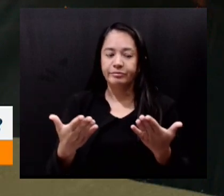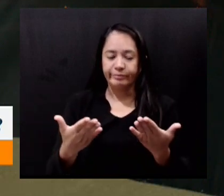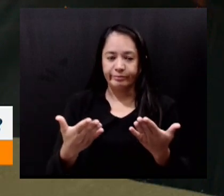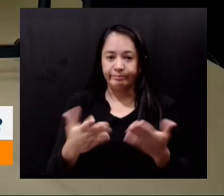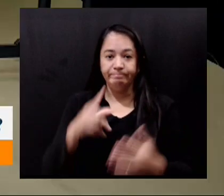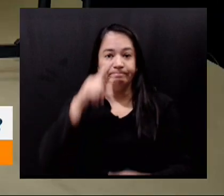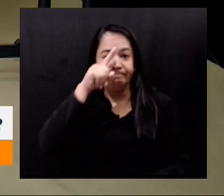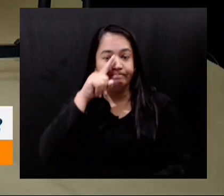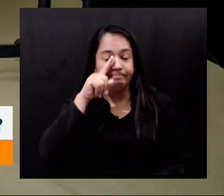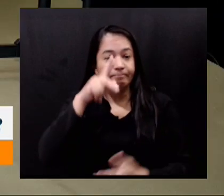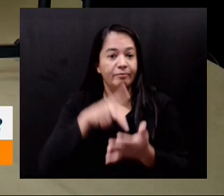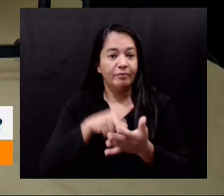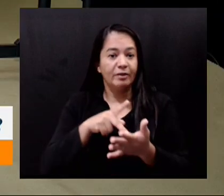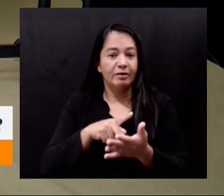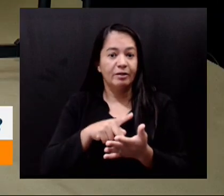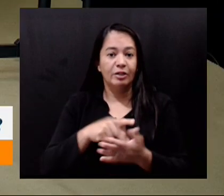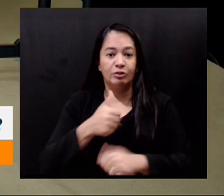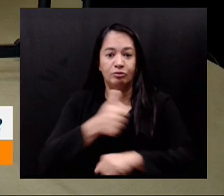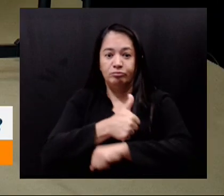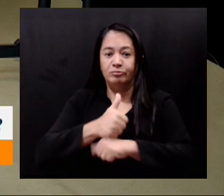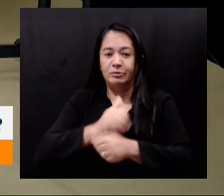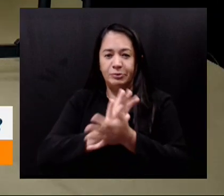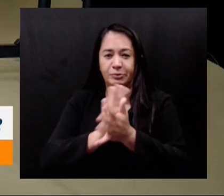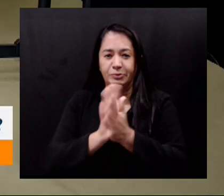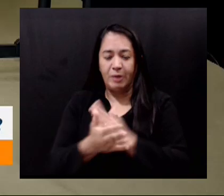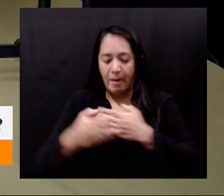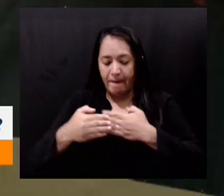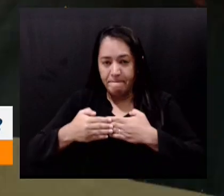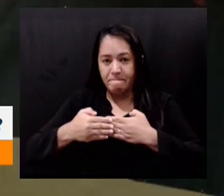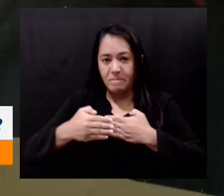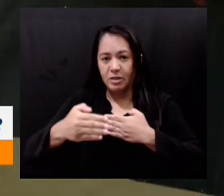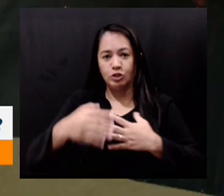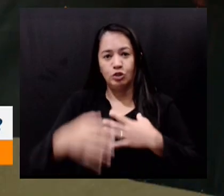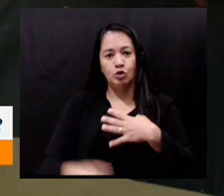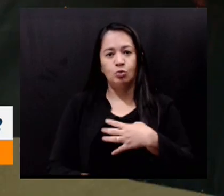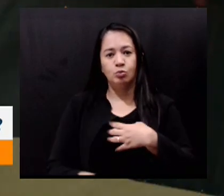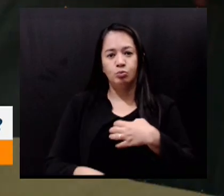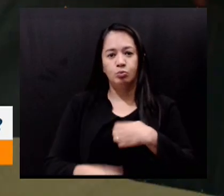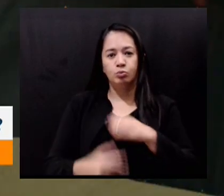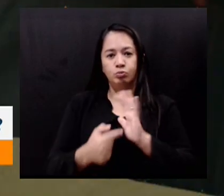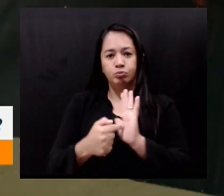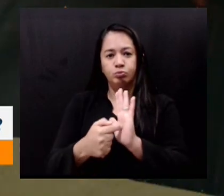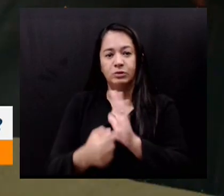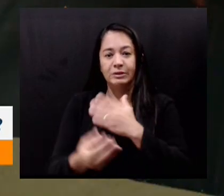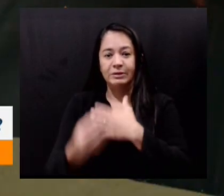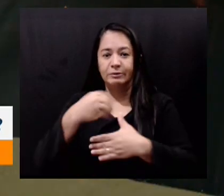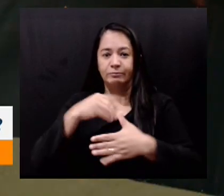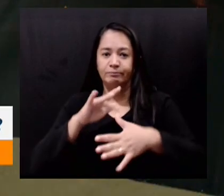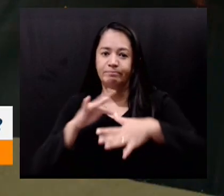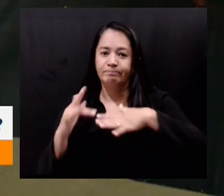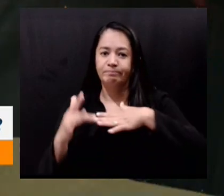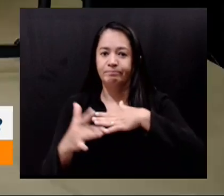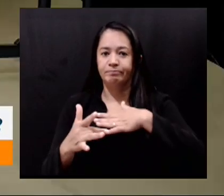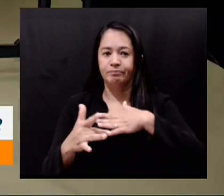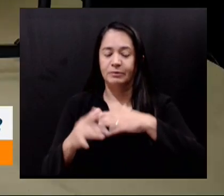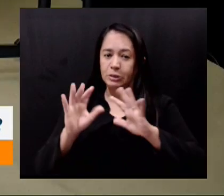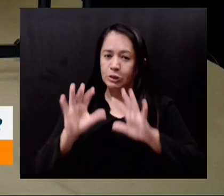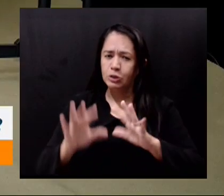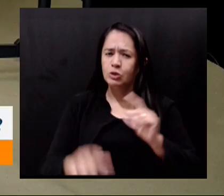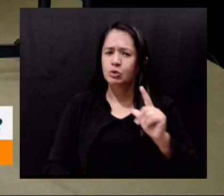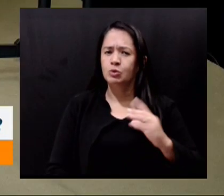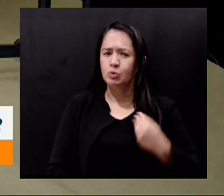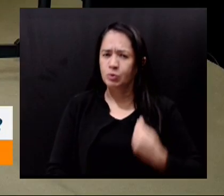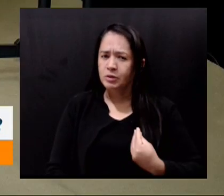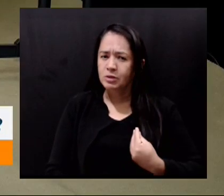ruína profissional a partir dos comportamentos nas redes sociais, isso existe? Existe